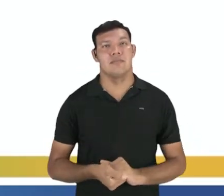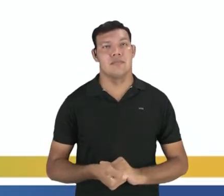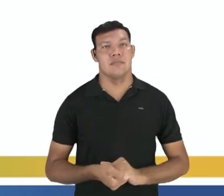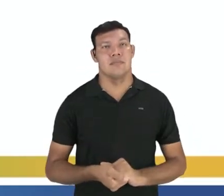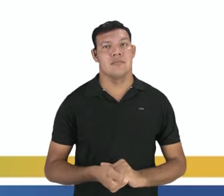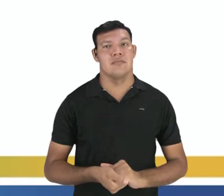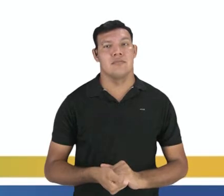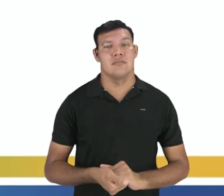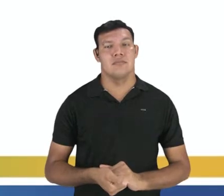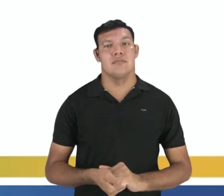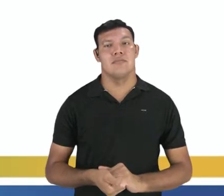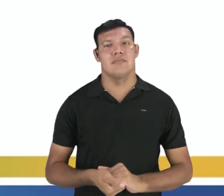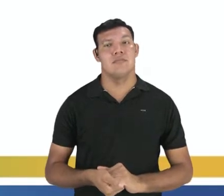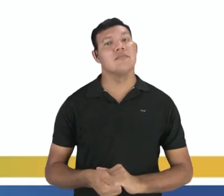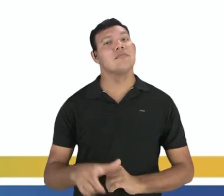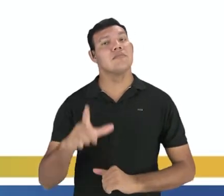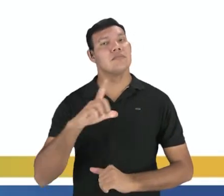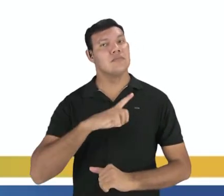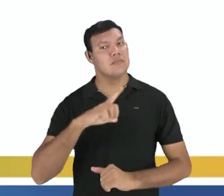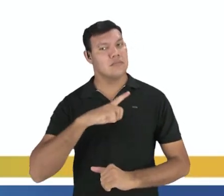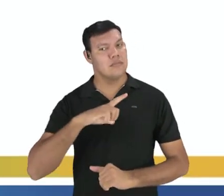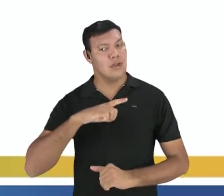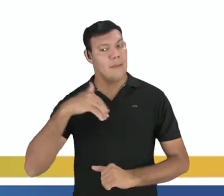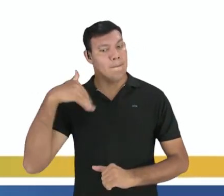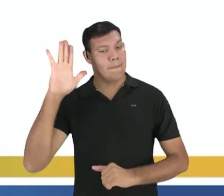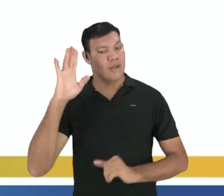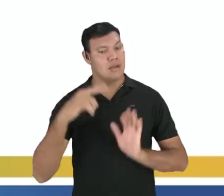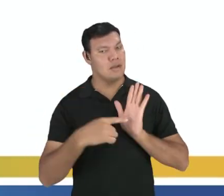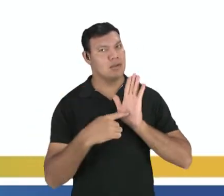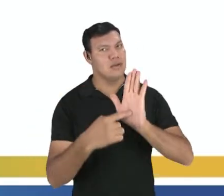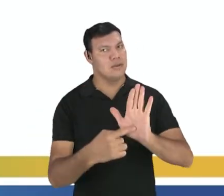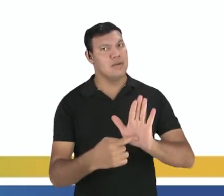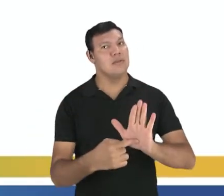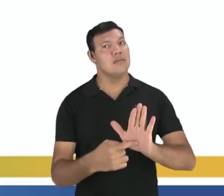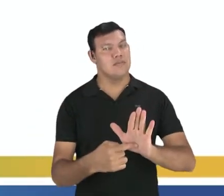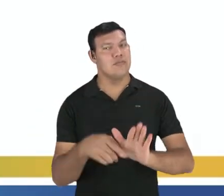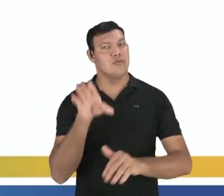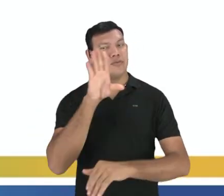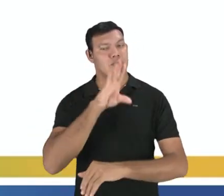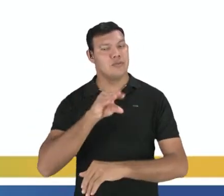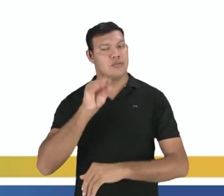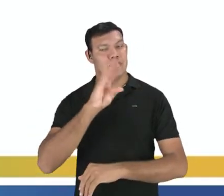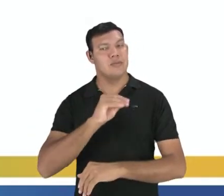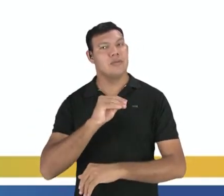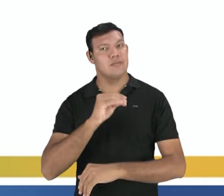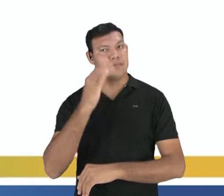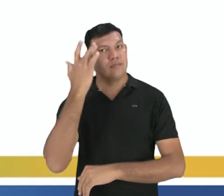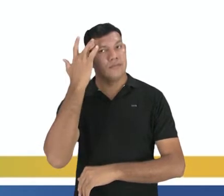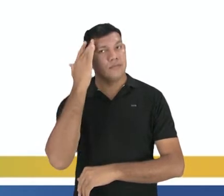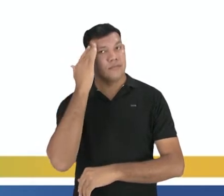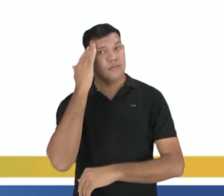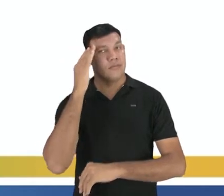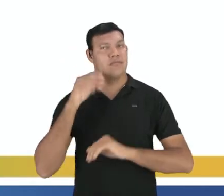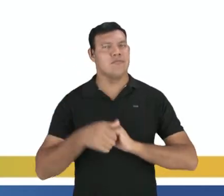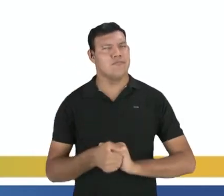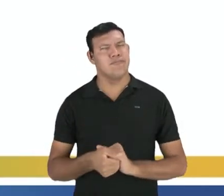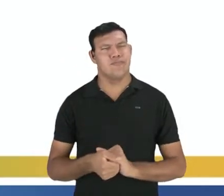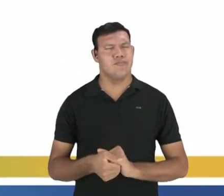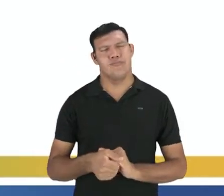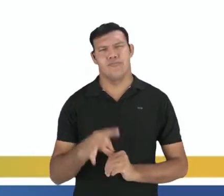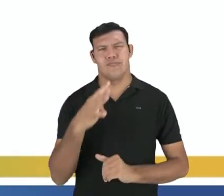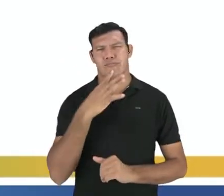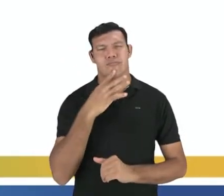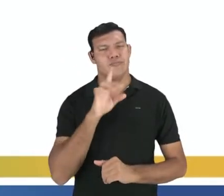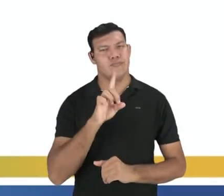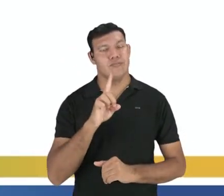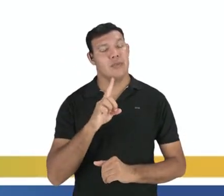know. Tenha mais do que mostra e fale menos do que sabe. Essa não é tão